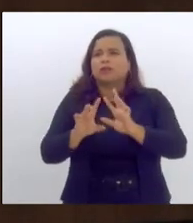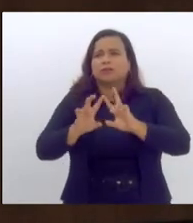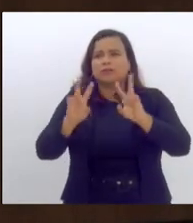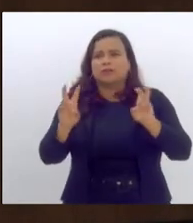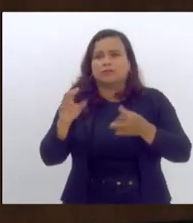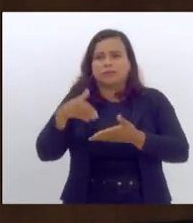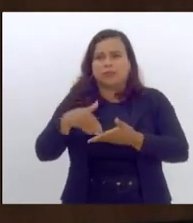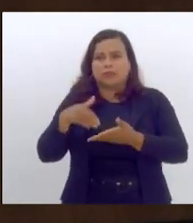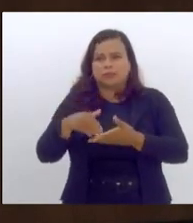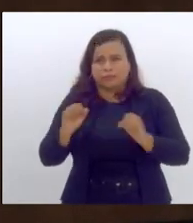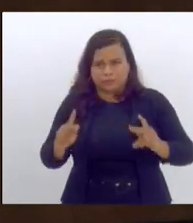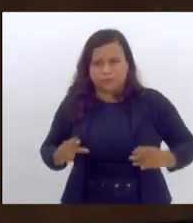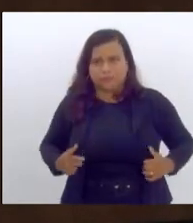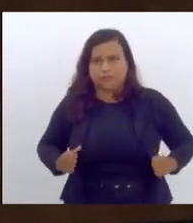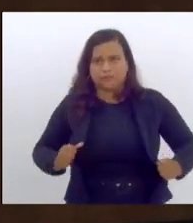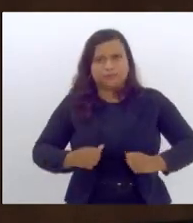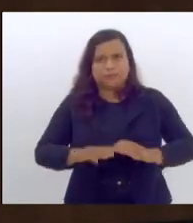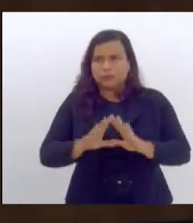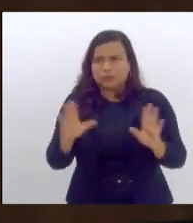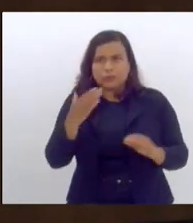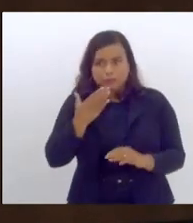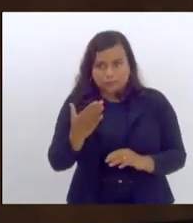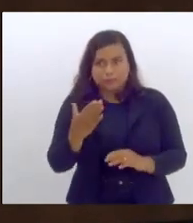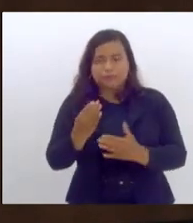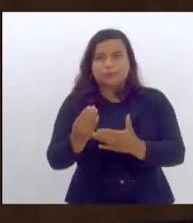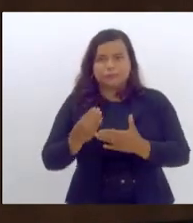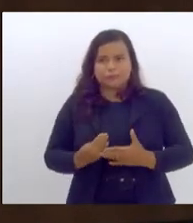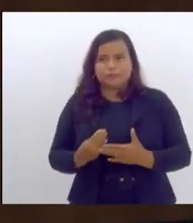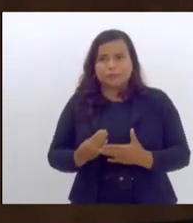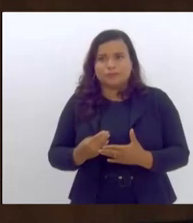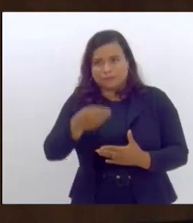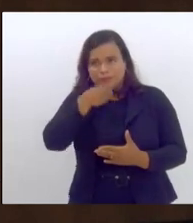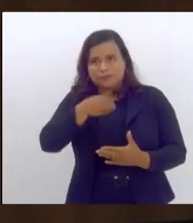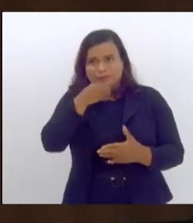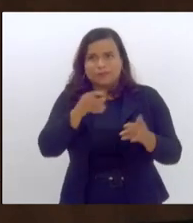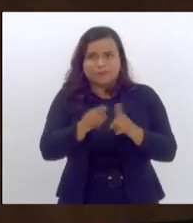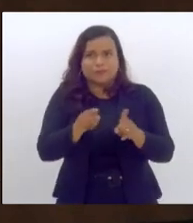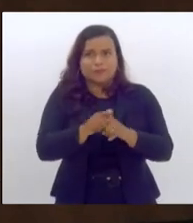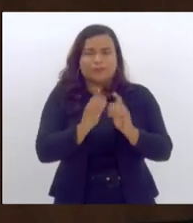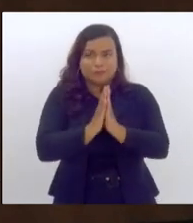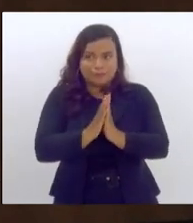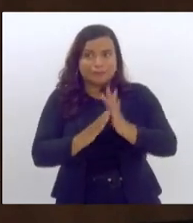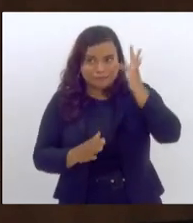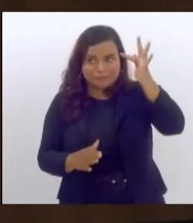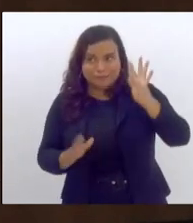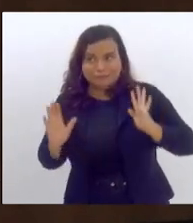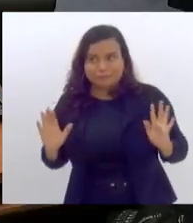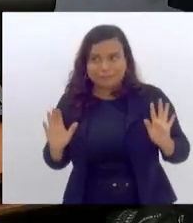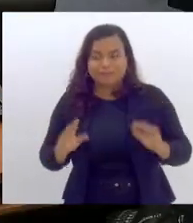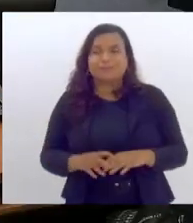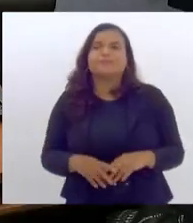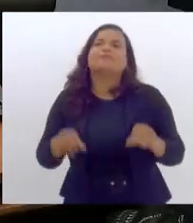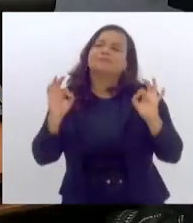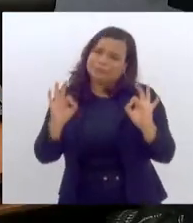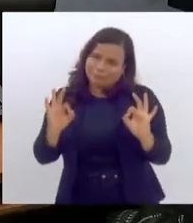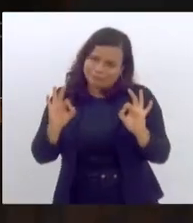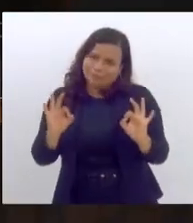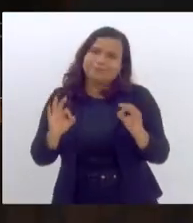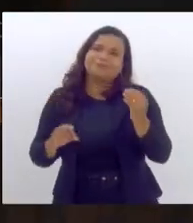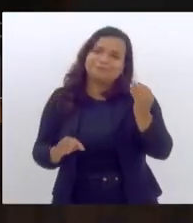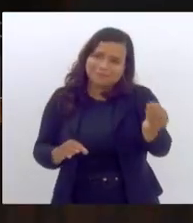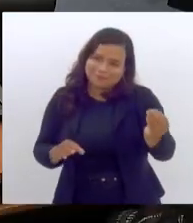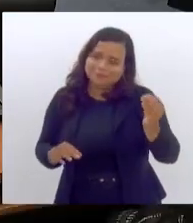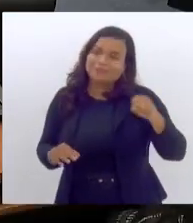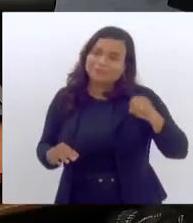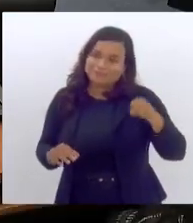final. Eu só quero que a senhora me dê também essa oportunidade um dia. Com certeza, com